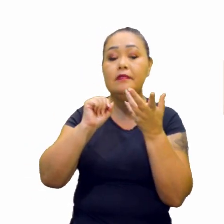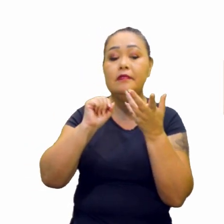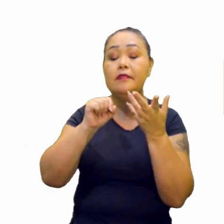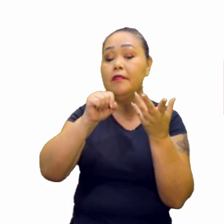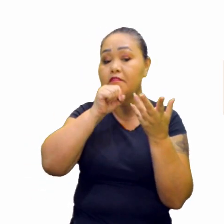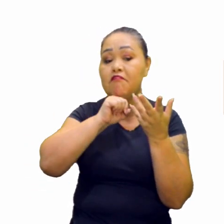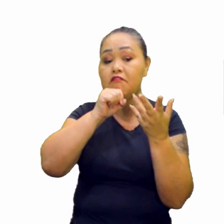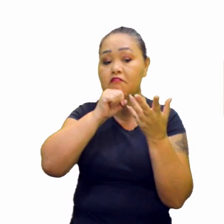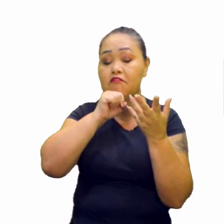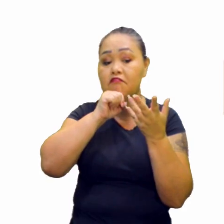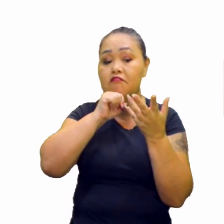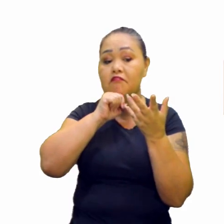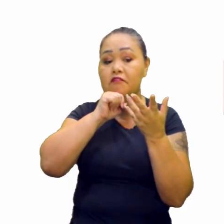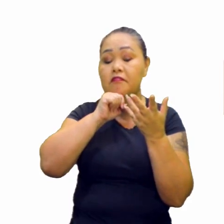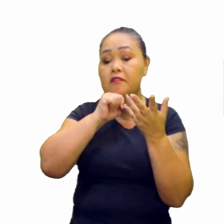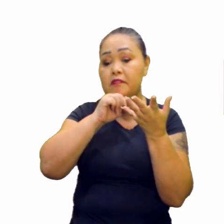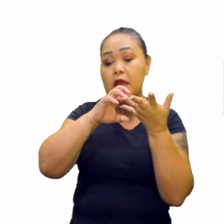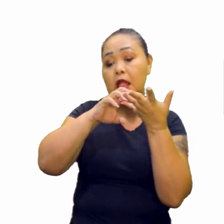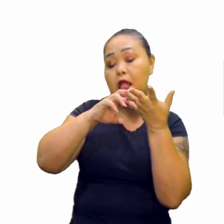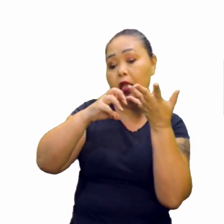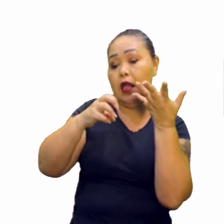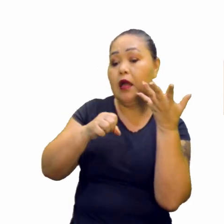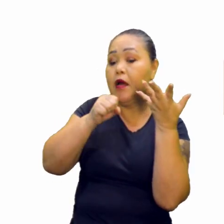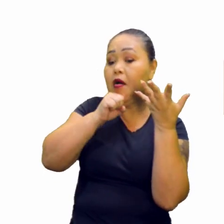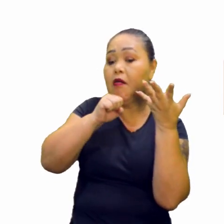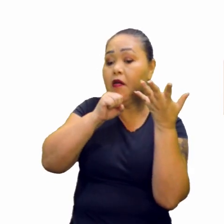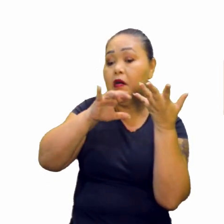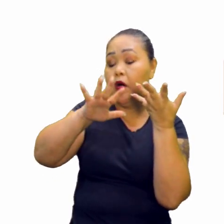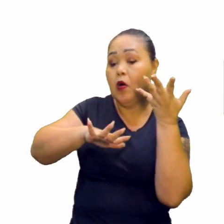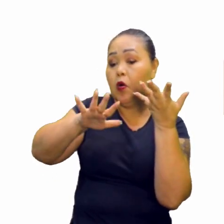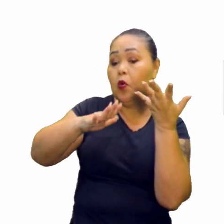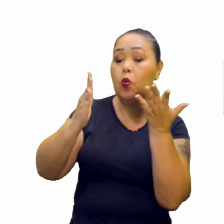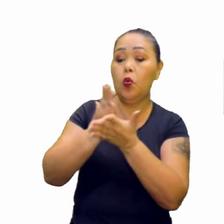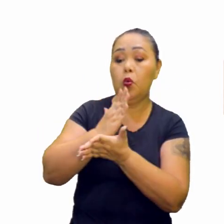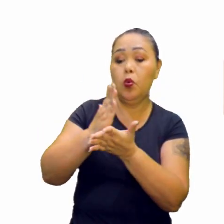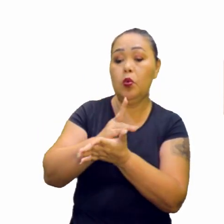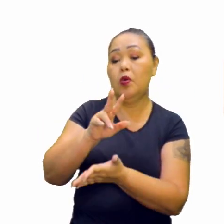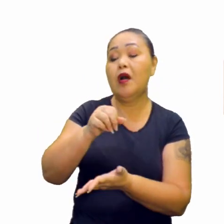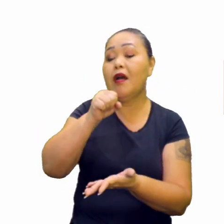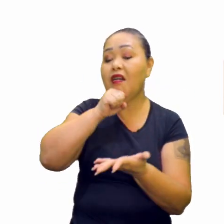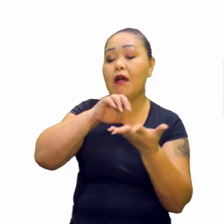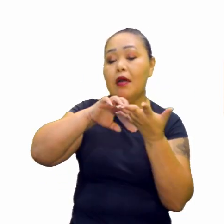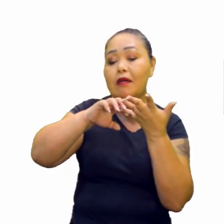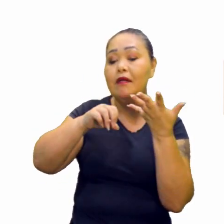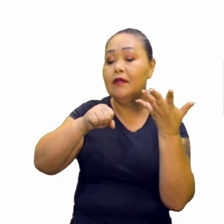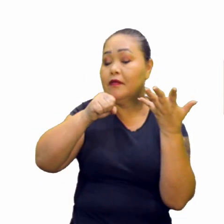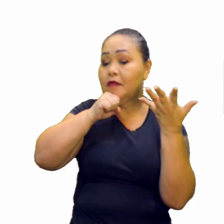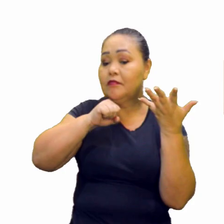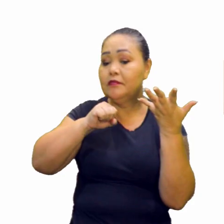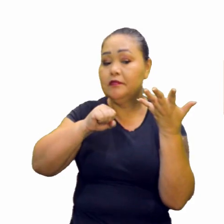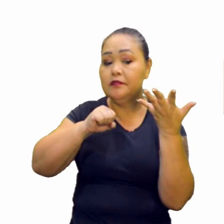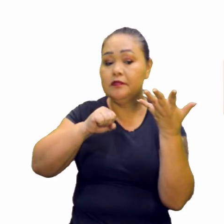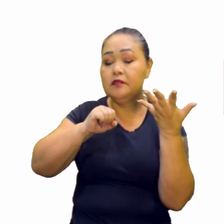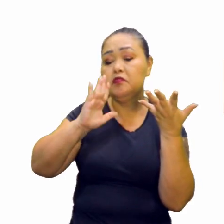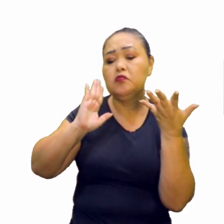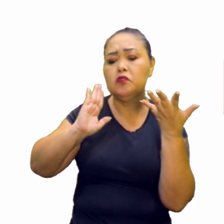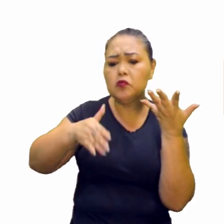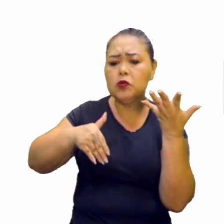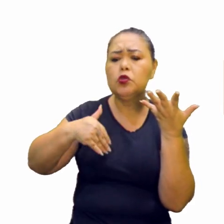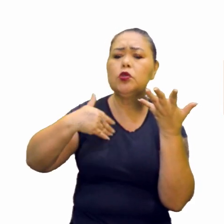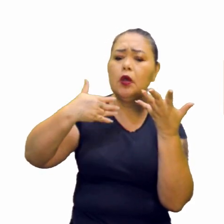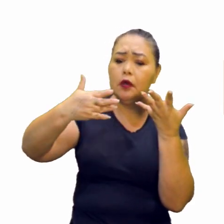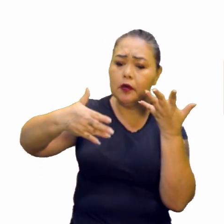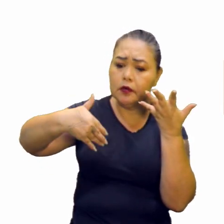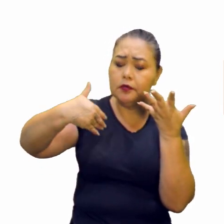galhos velhos, pessoal. É que alguns livros colocam galhos velhos, mas é galhos que já produziram. Então